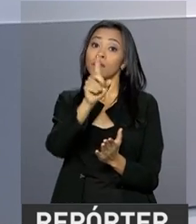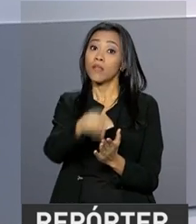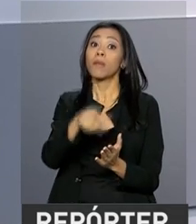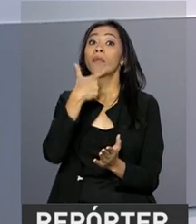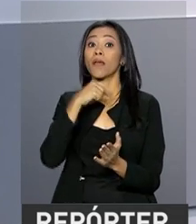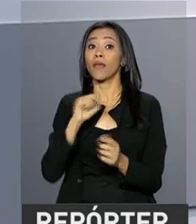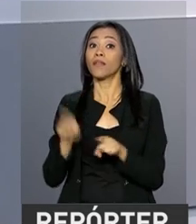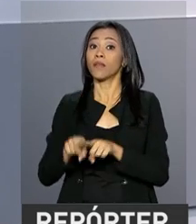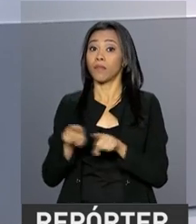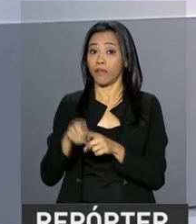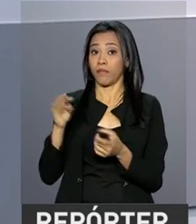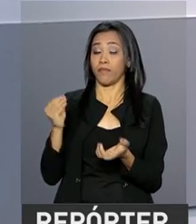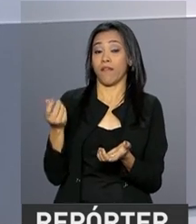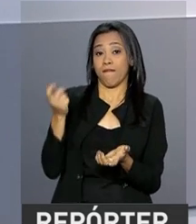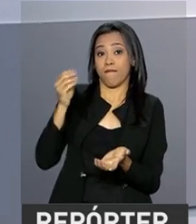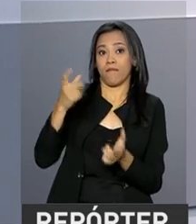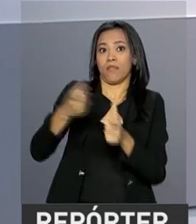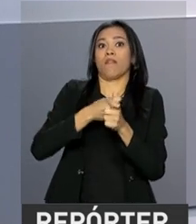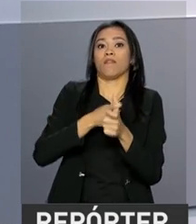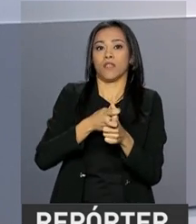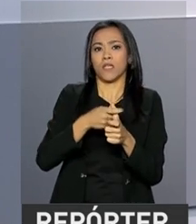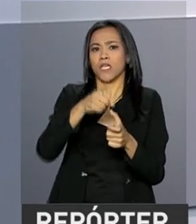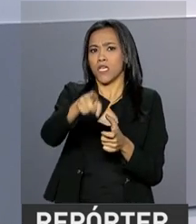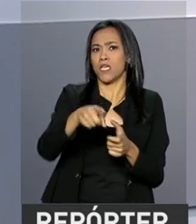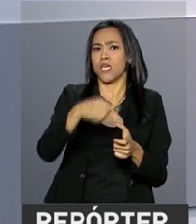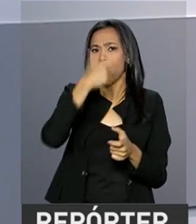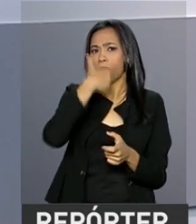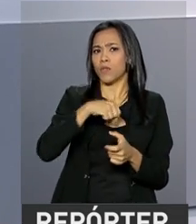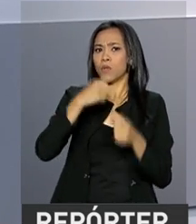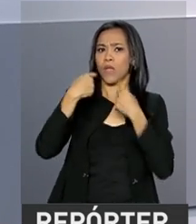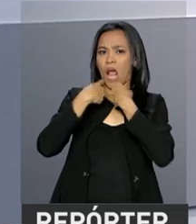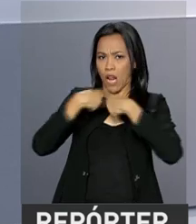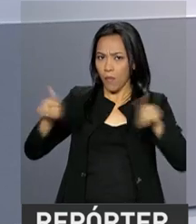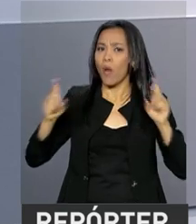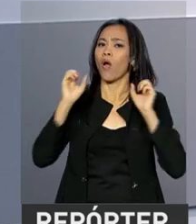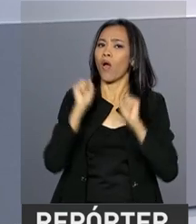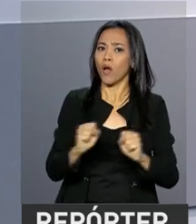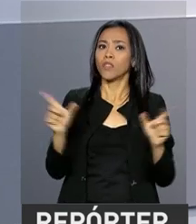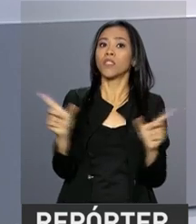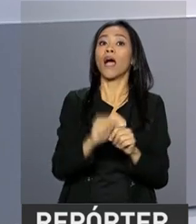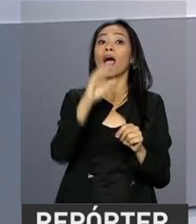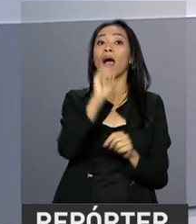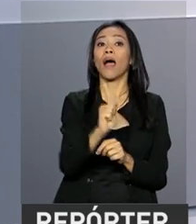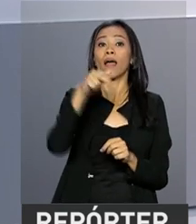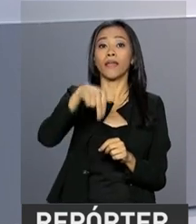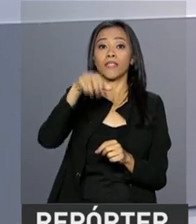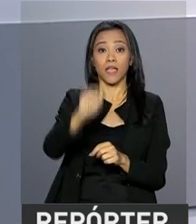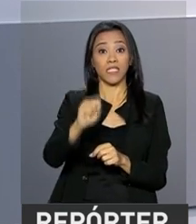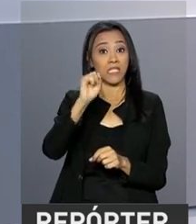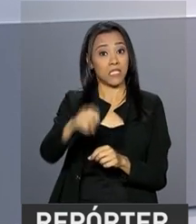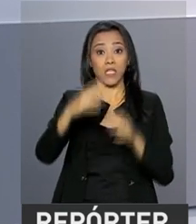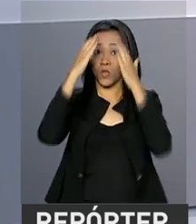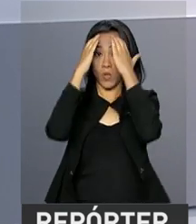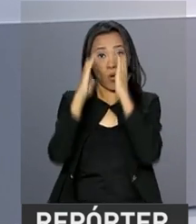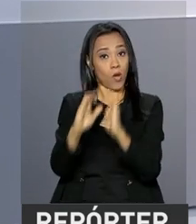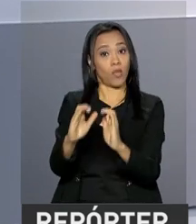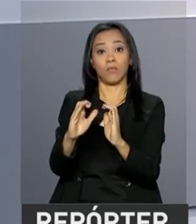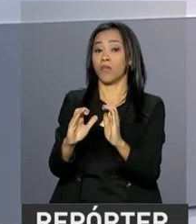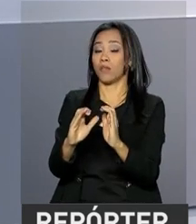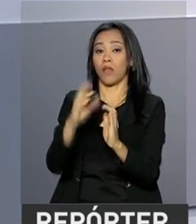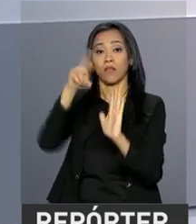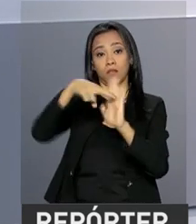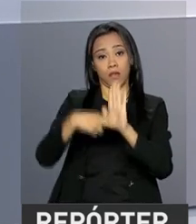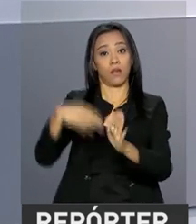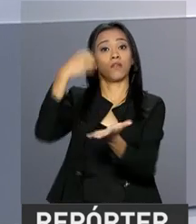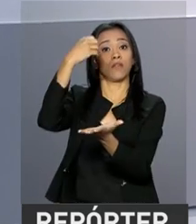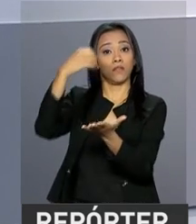devedores e o consumidor deve fazer uma denúncia à Agência Nacional de saúde em caso de descumprimento por parte da operadora as